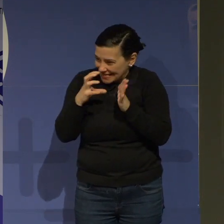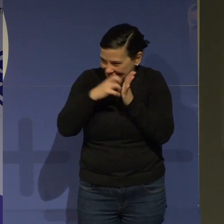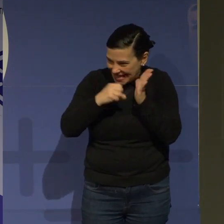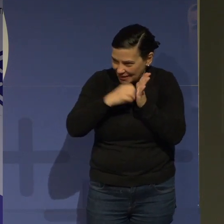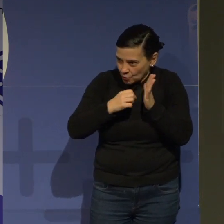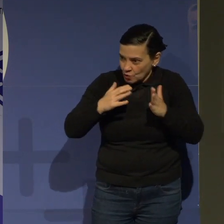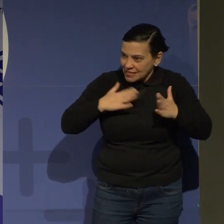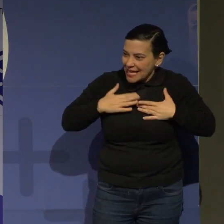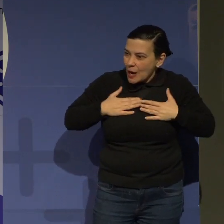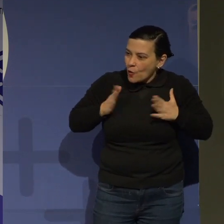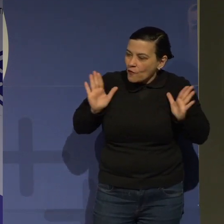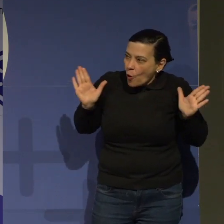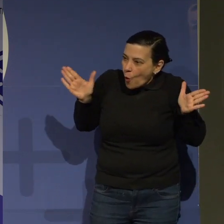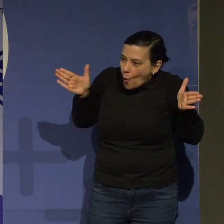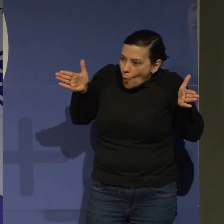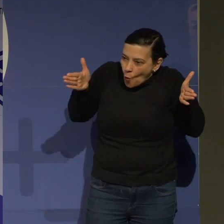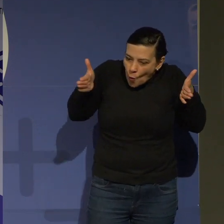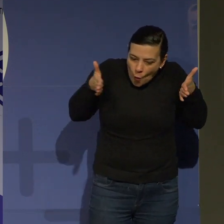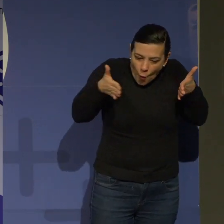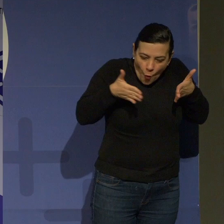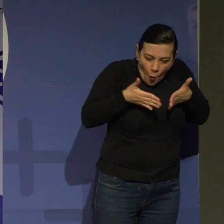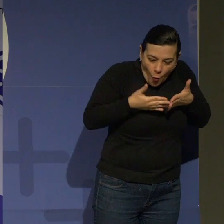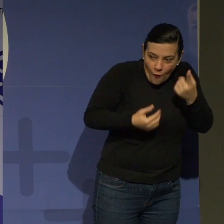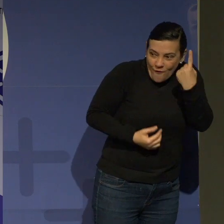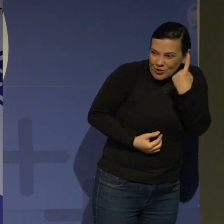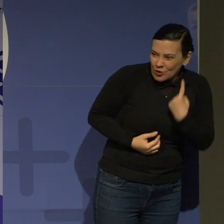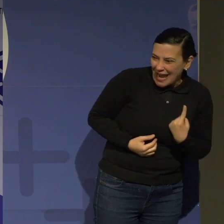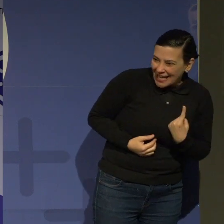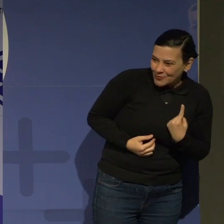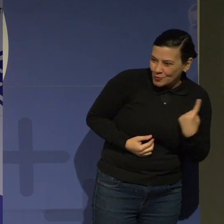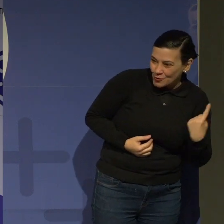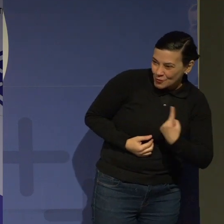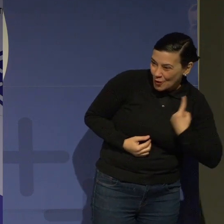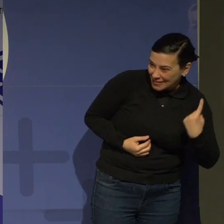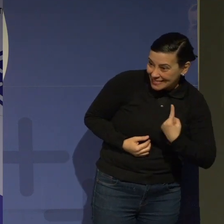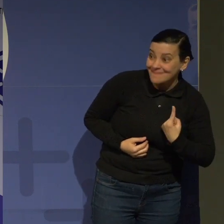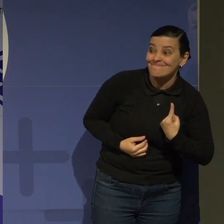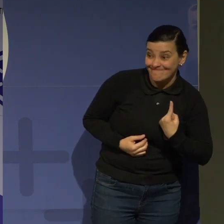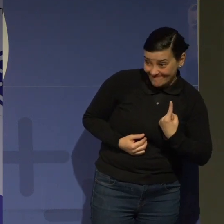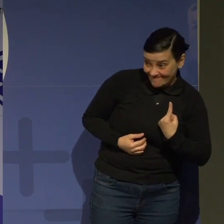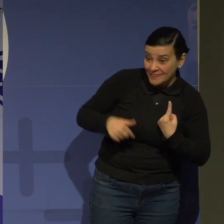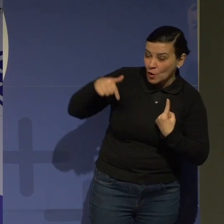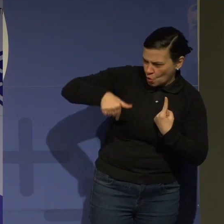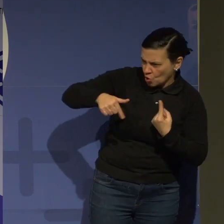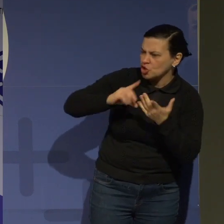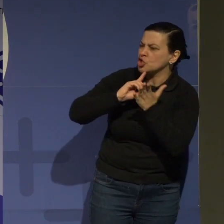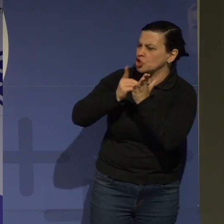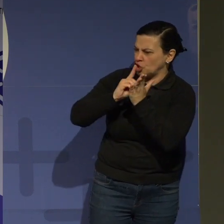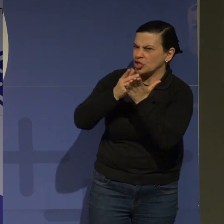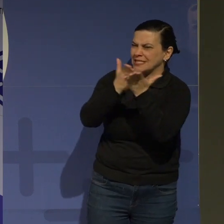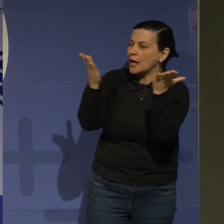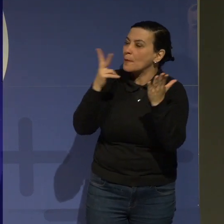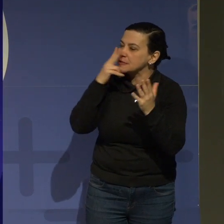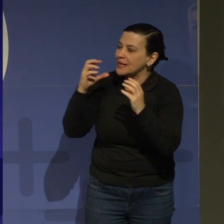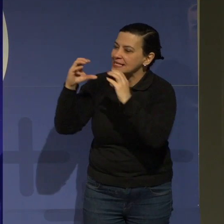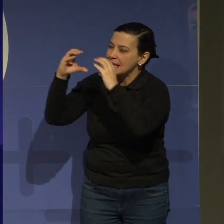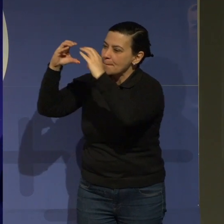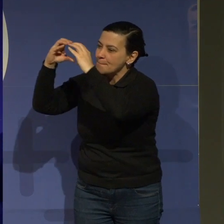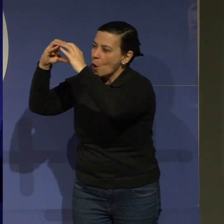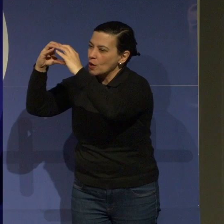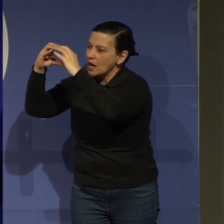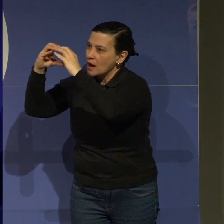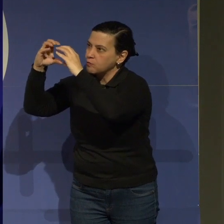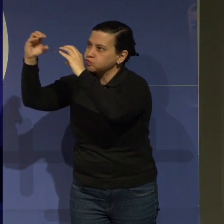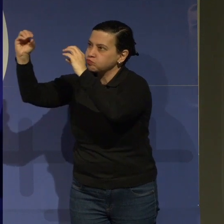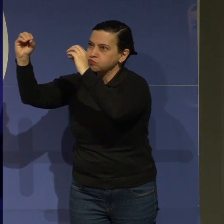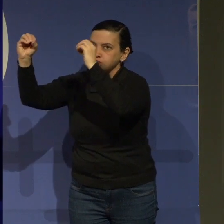E, apesar da gente falar da conectividade da era digital, essa tendência da gente ficar em bolhas separadas é muito